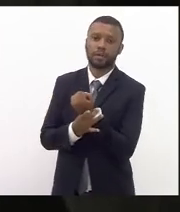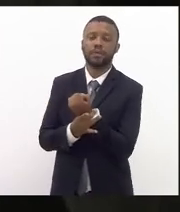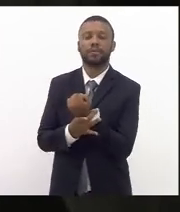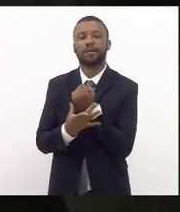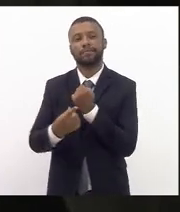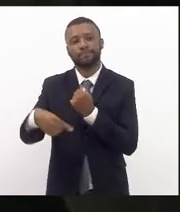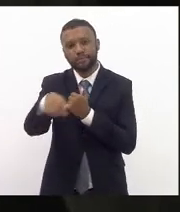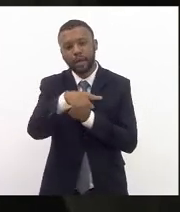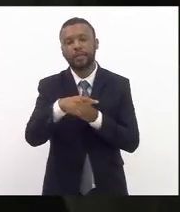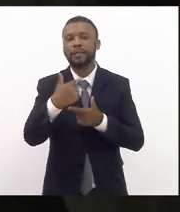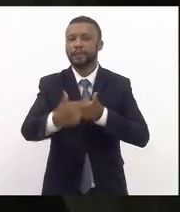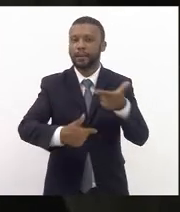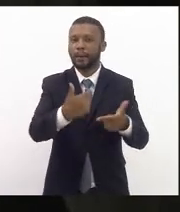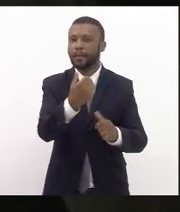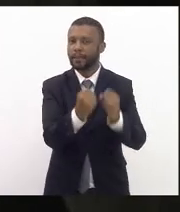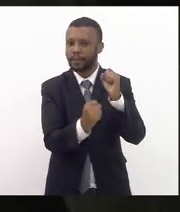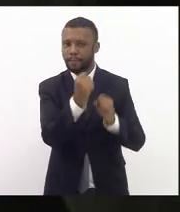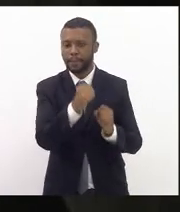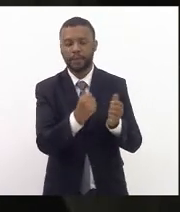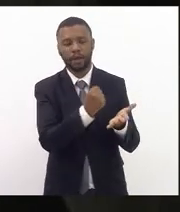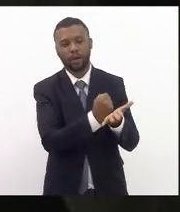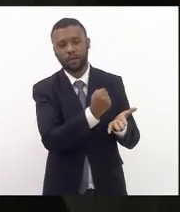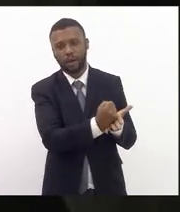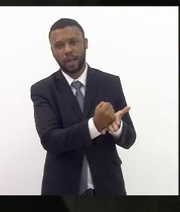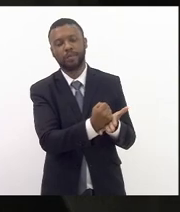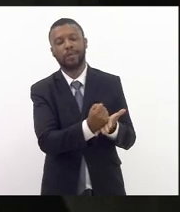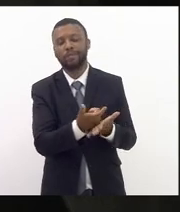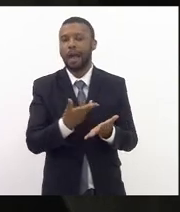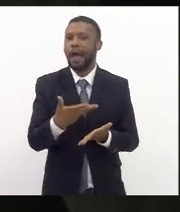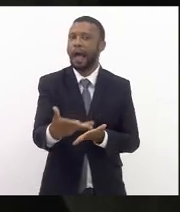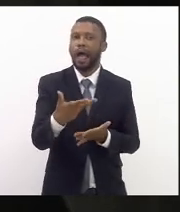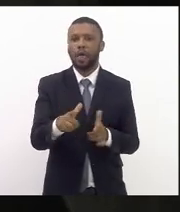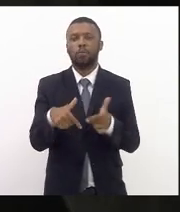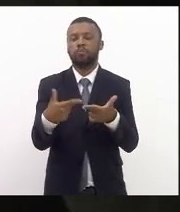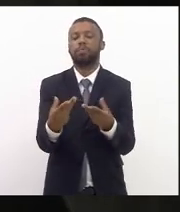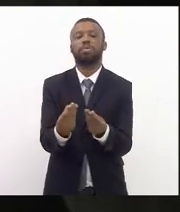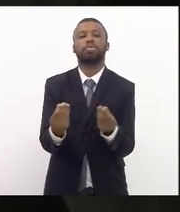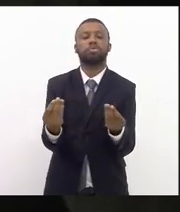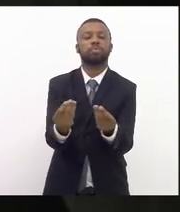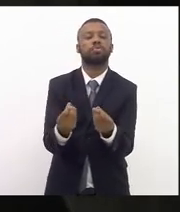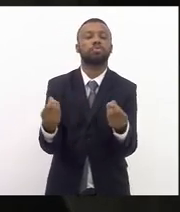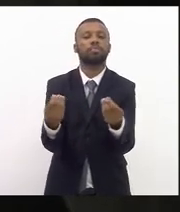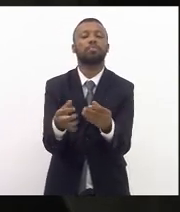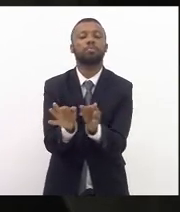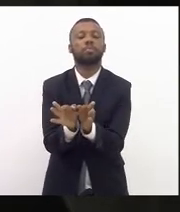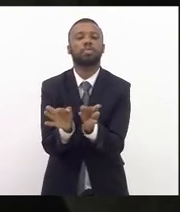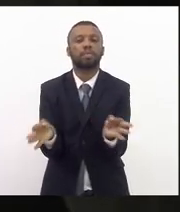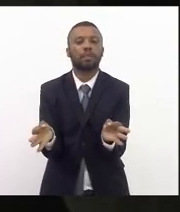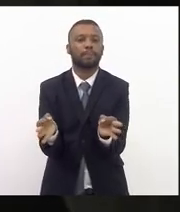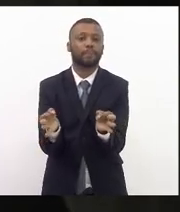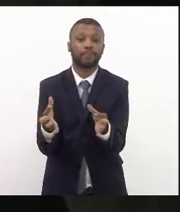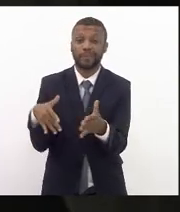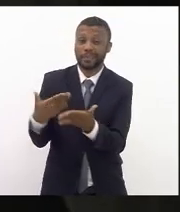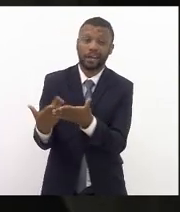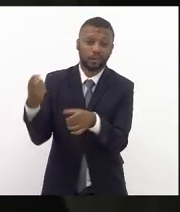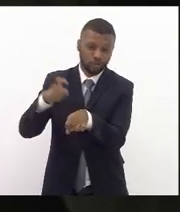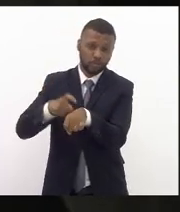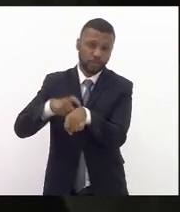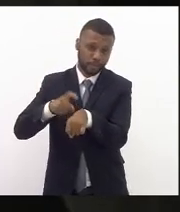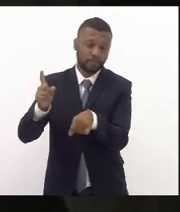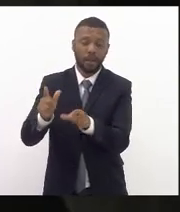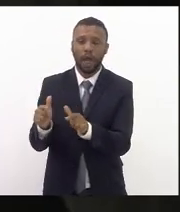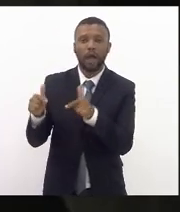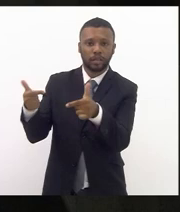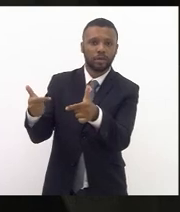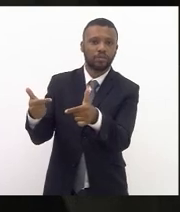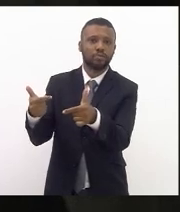né, não haja desta maneira ligeira, rasa, superficial, como até então vem agindo, de